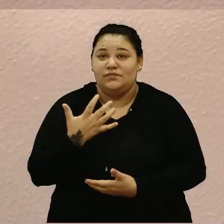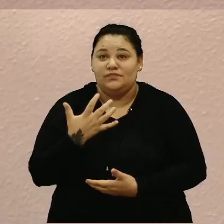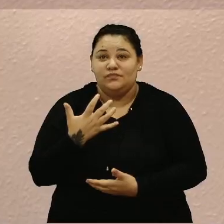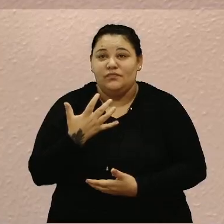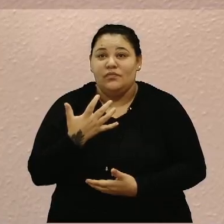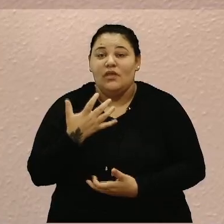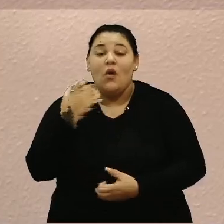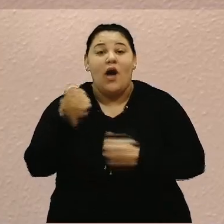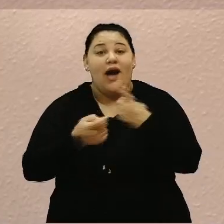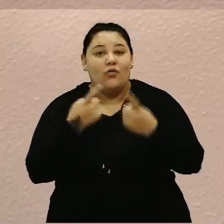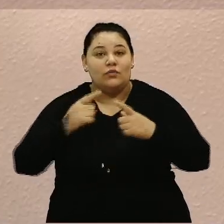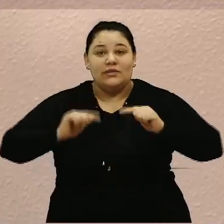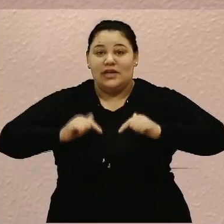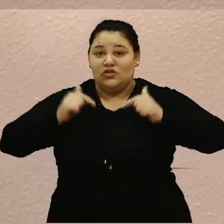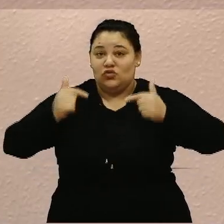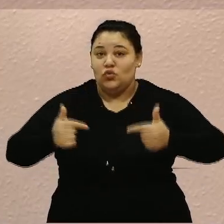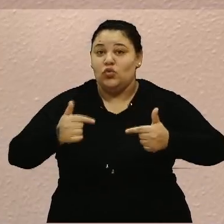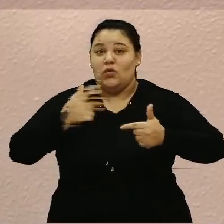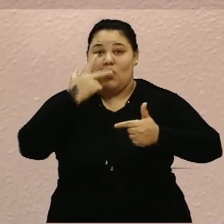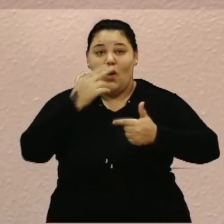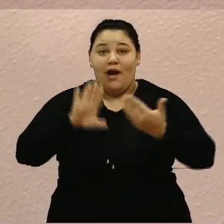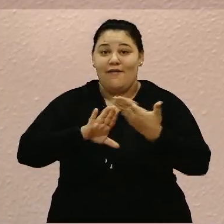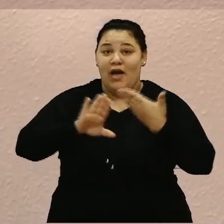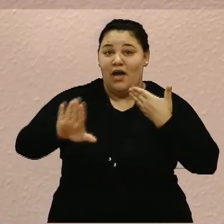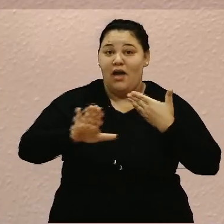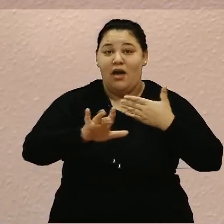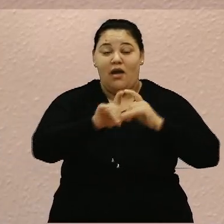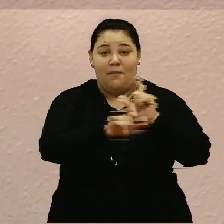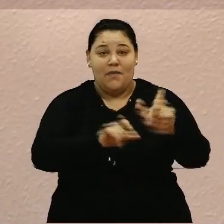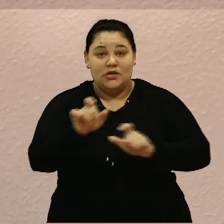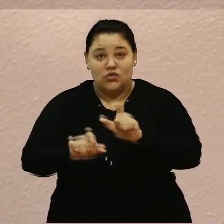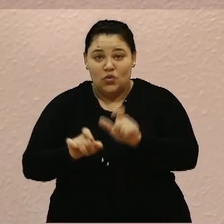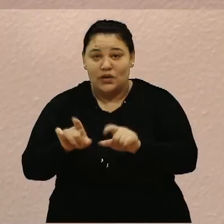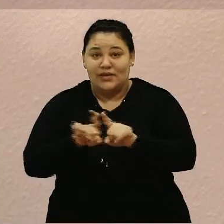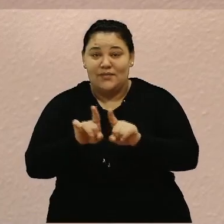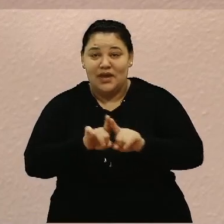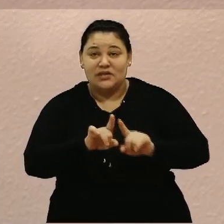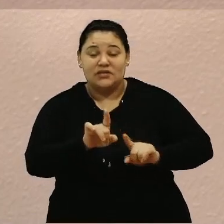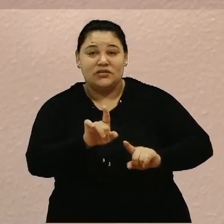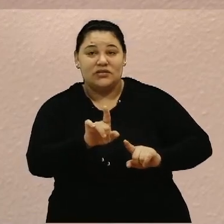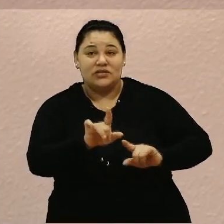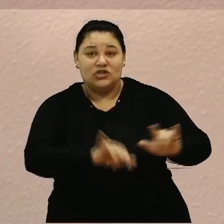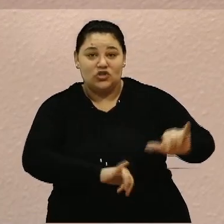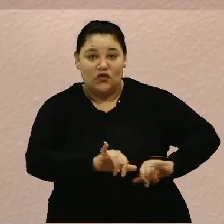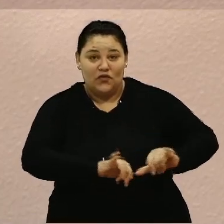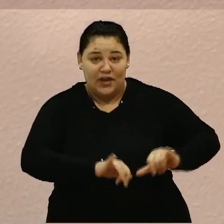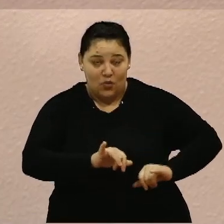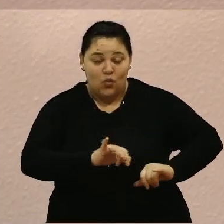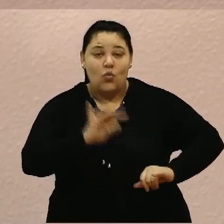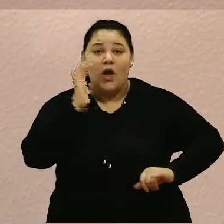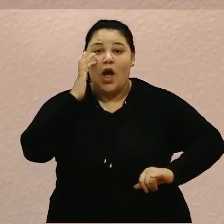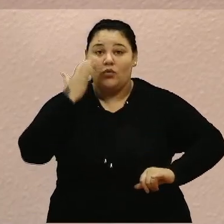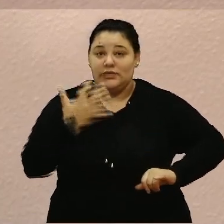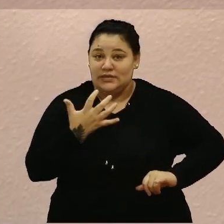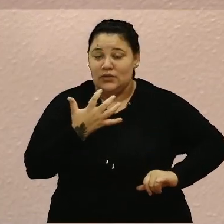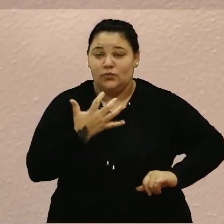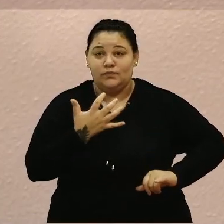Então, algumas medidas, como o afastamento dessa pessoa que sofreu, que causou e que